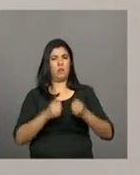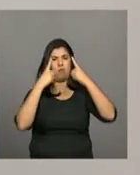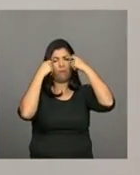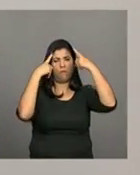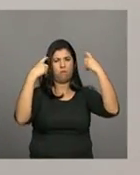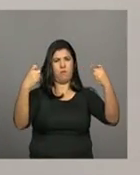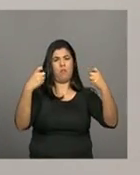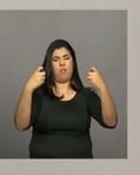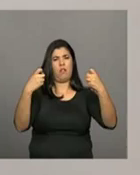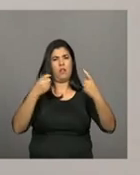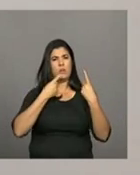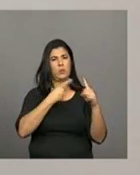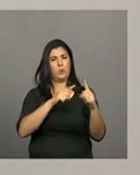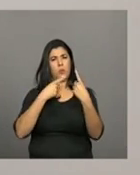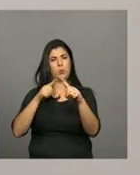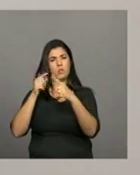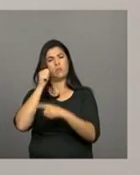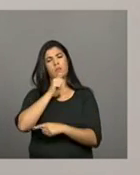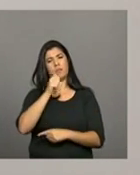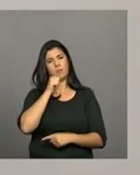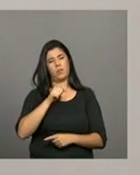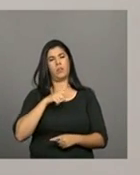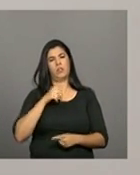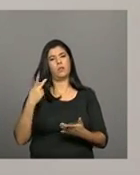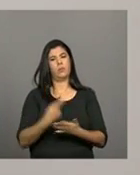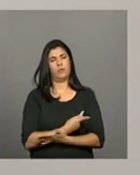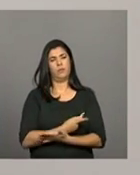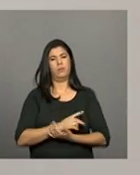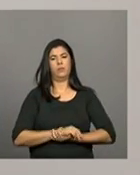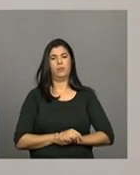se abate sobre a mulher.